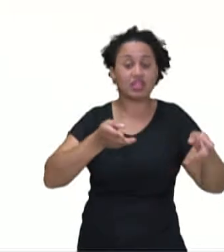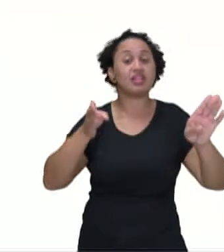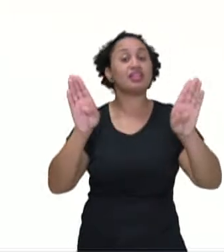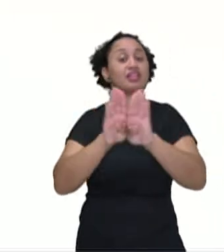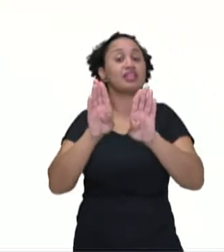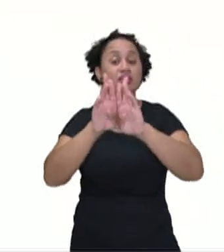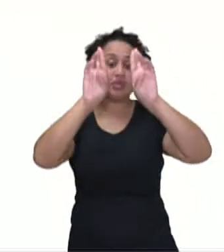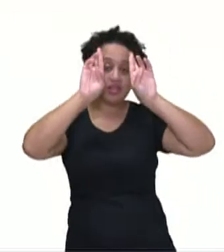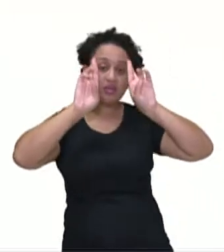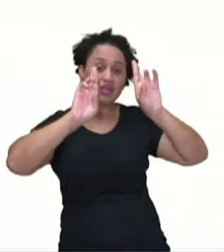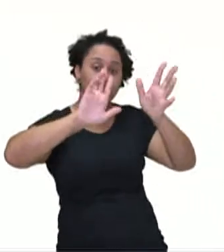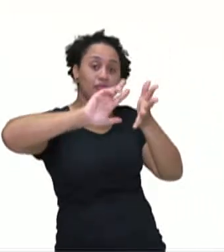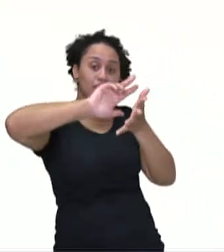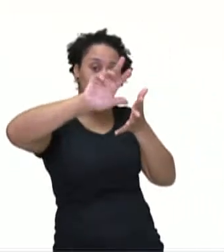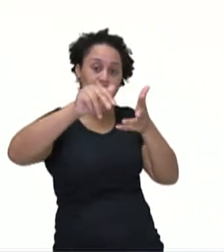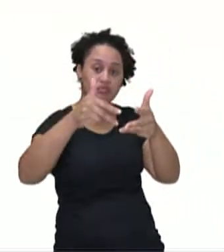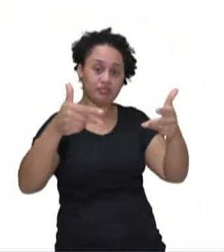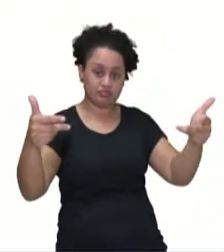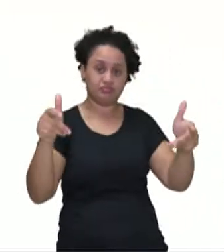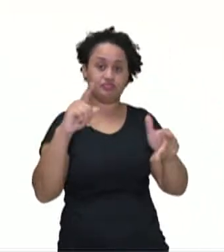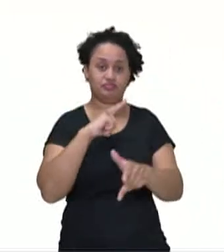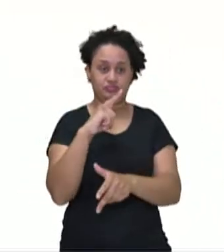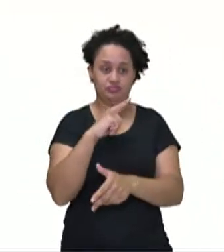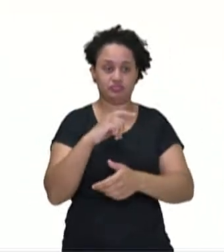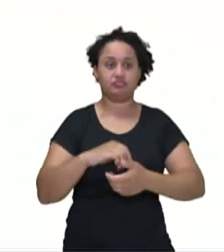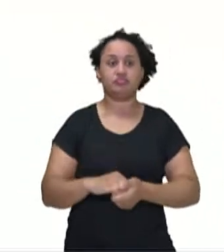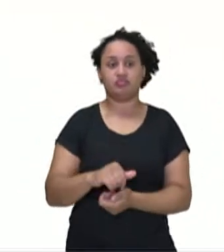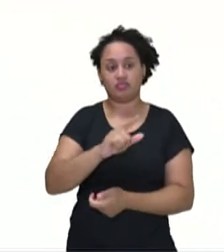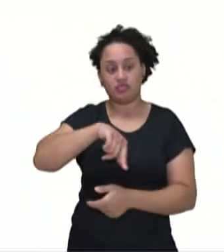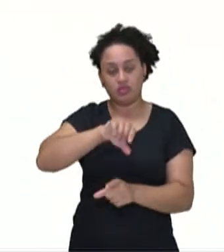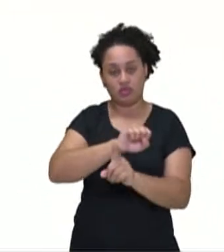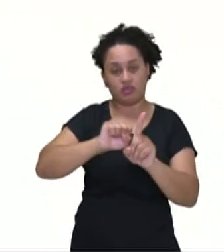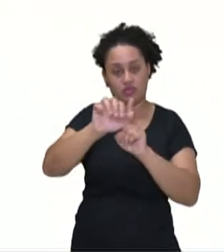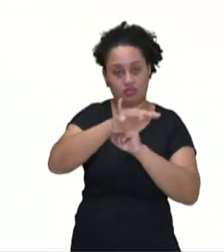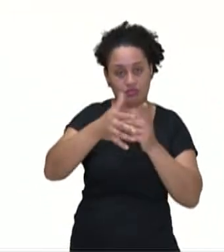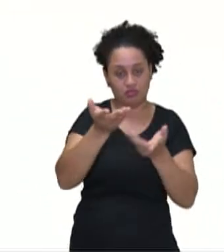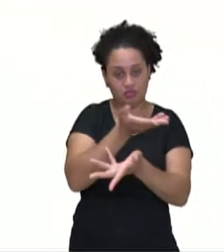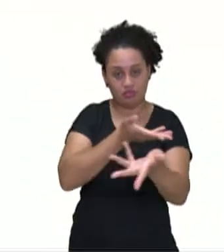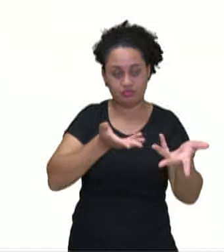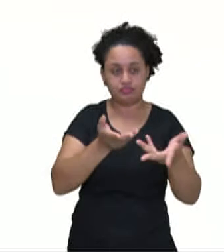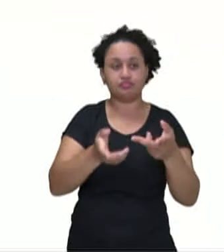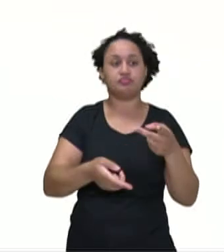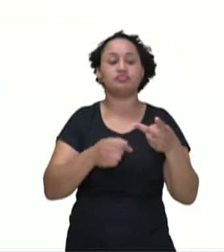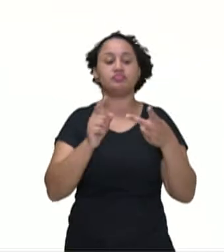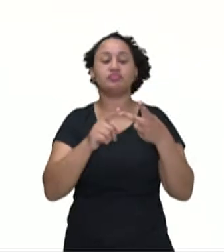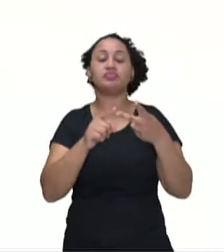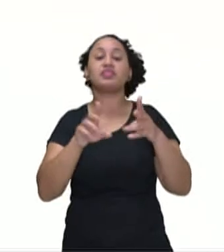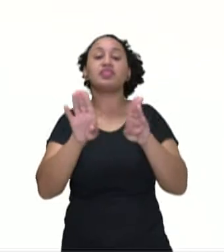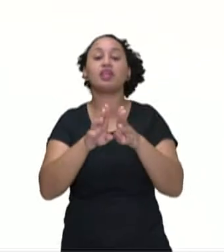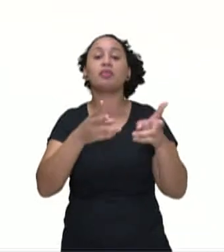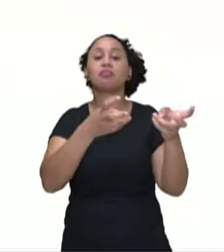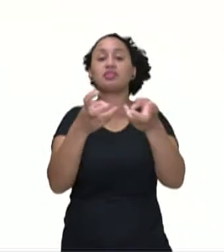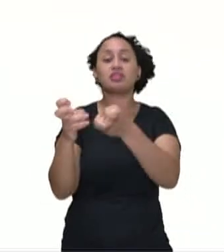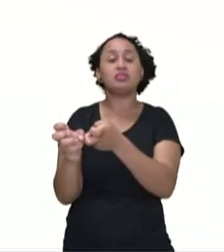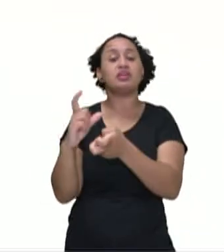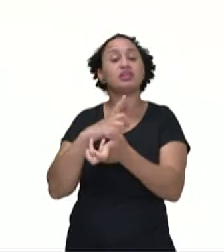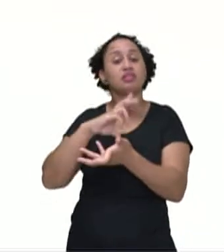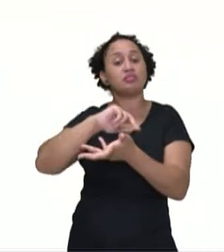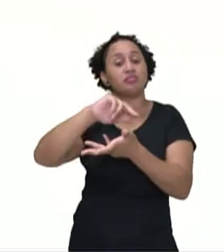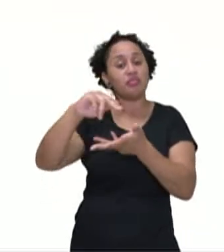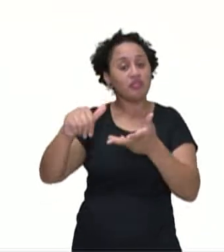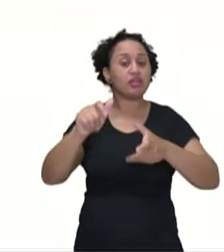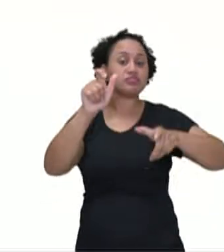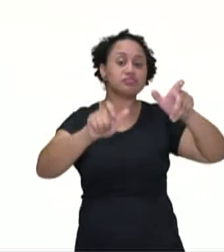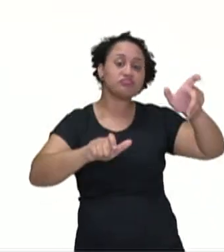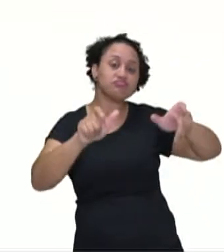respeito à diversidade presente em nosso meio social, reconhecer que temos diferentes vivências e pontos de